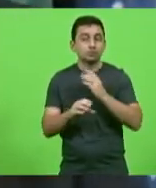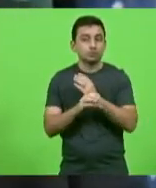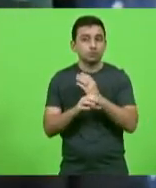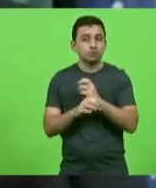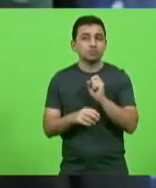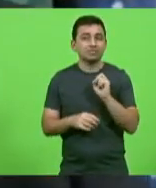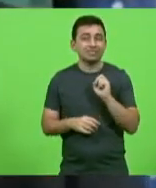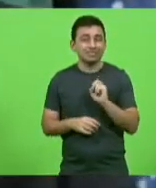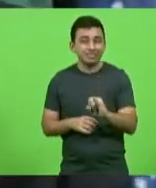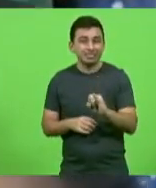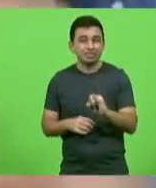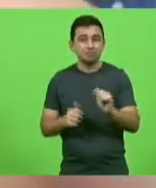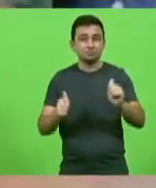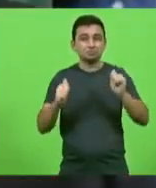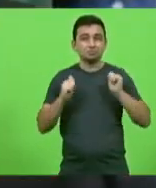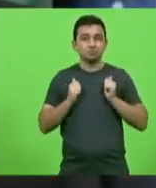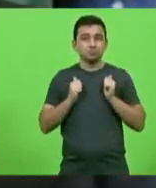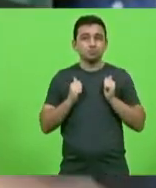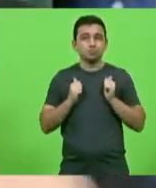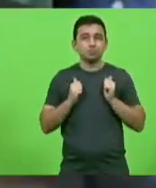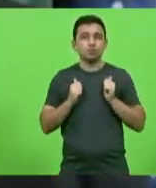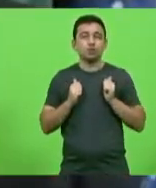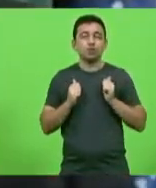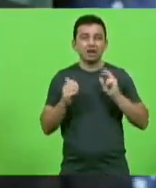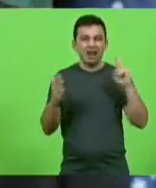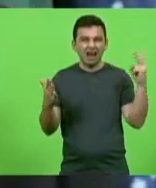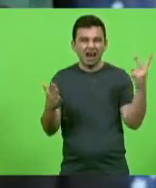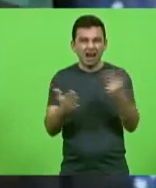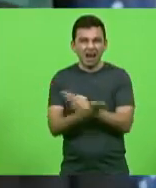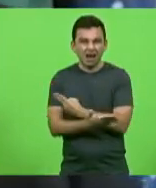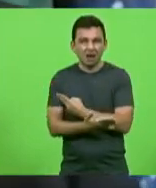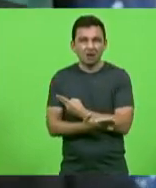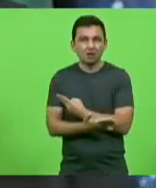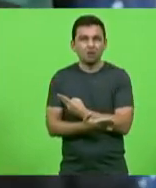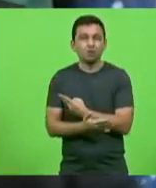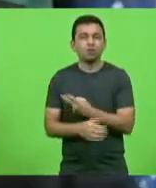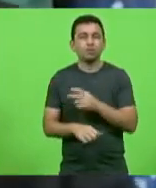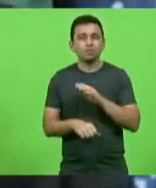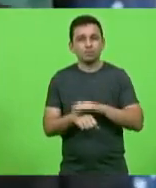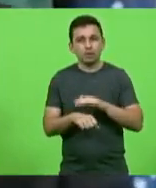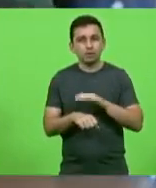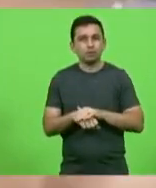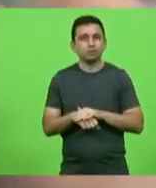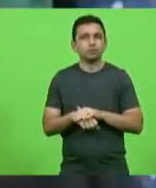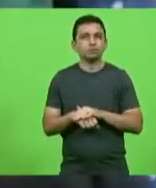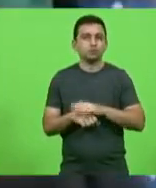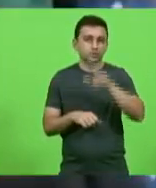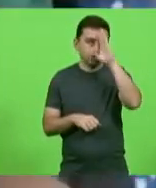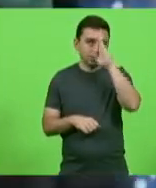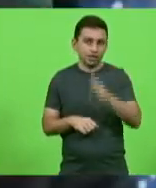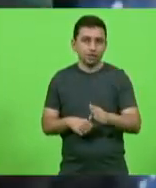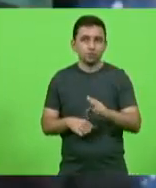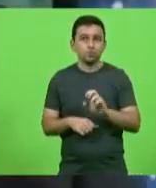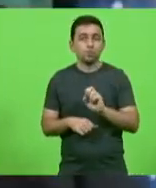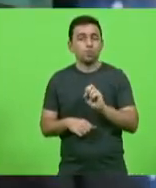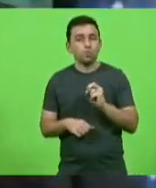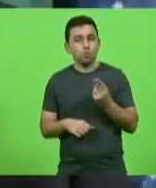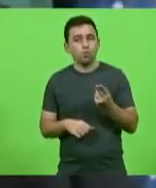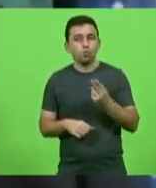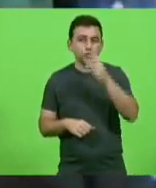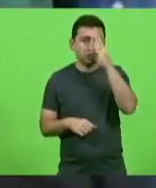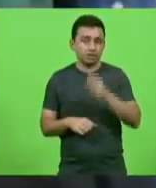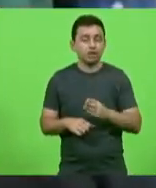agir ou se omitir ou bolo ou erro grosseiro pela prática de Atos relacionados direta ou indiretamente